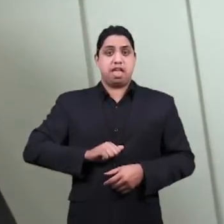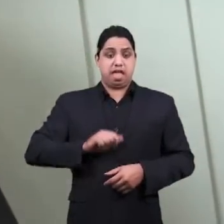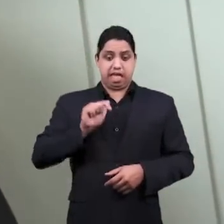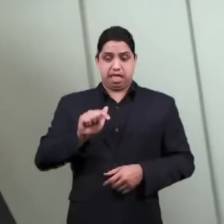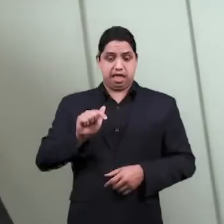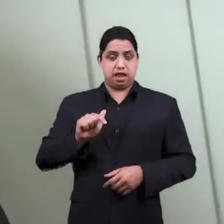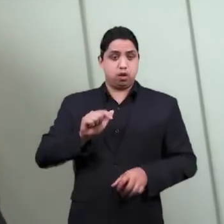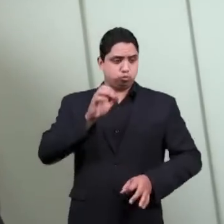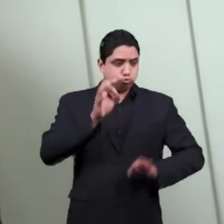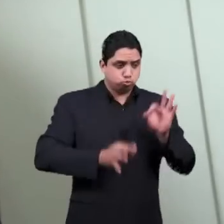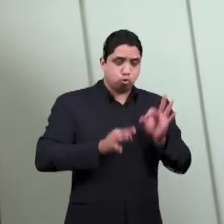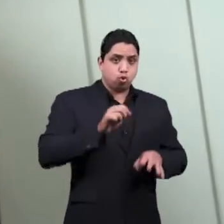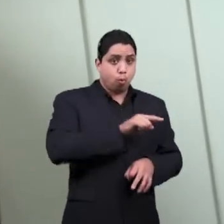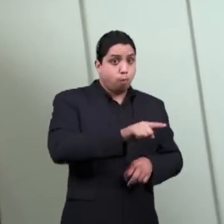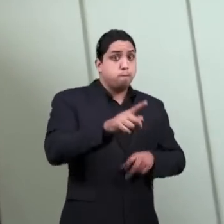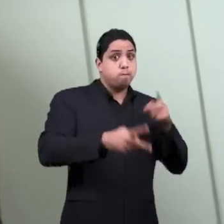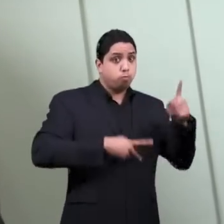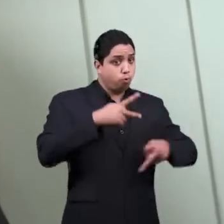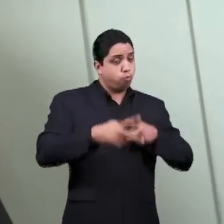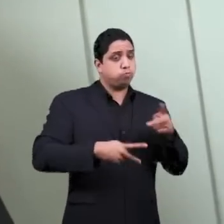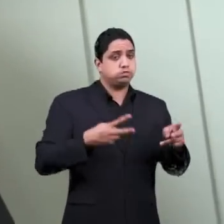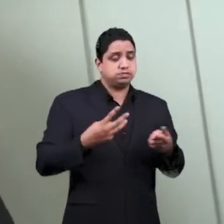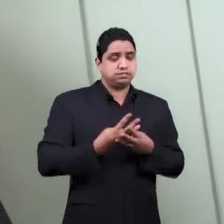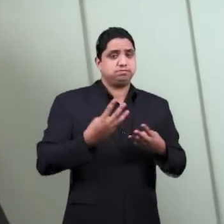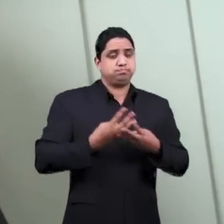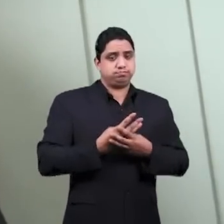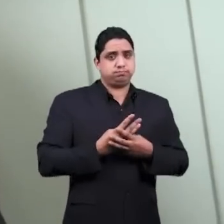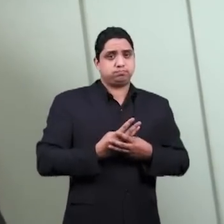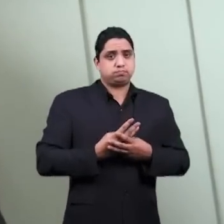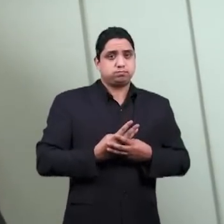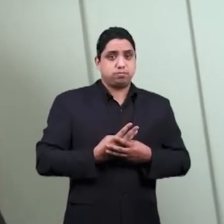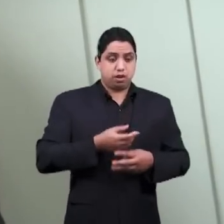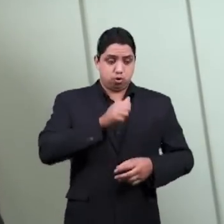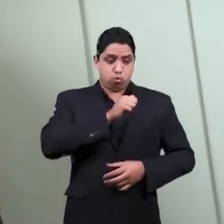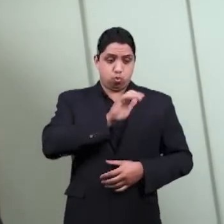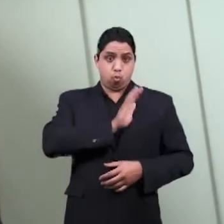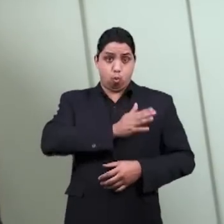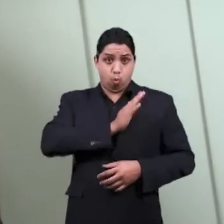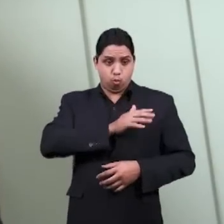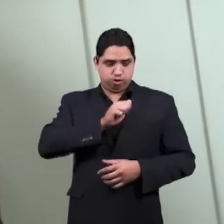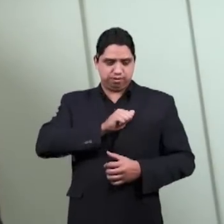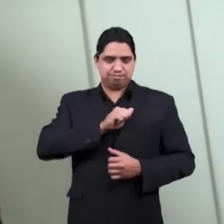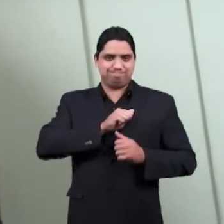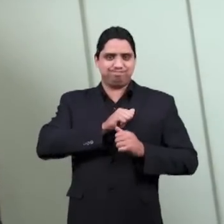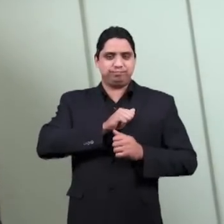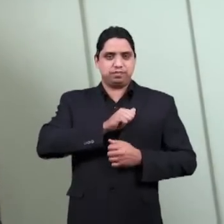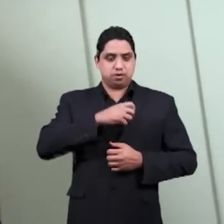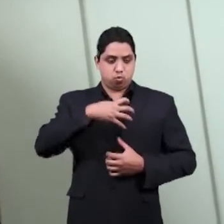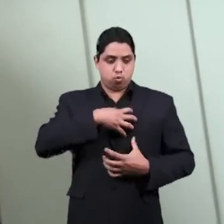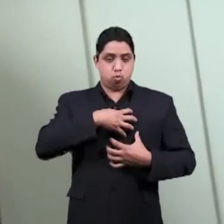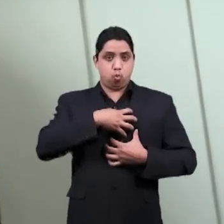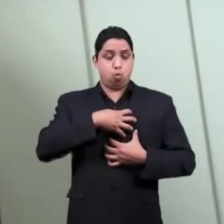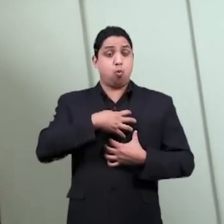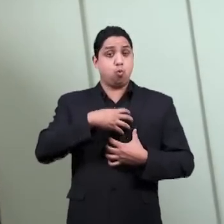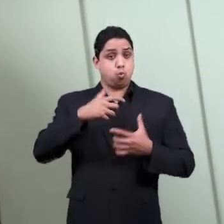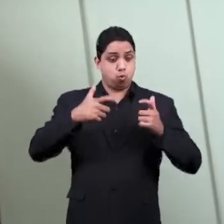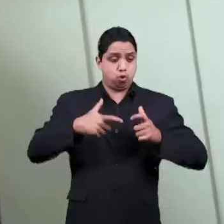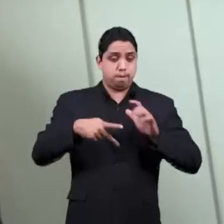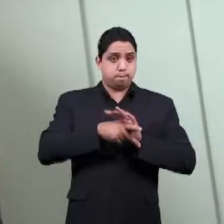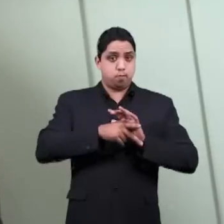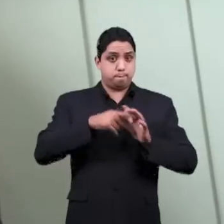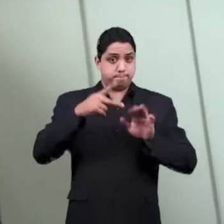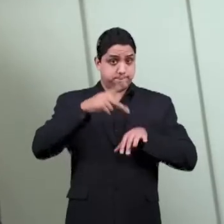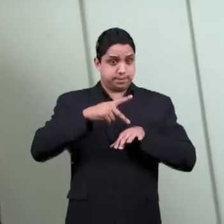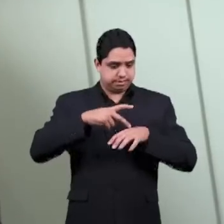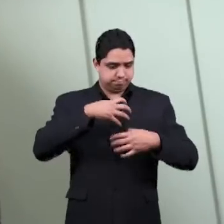os filhos de Israel, e isso na altura do seu coração, que era o lugar onde se colocava ali o Urim e o